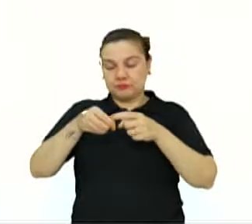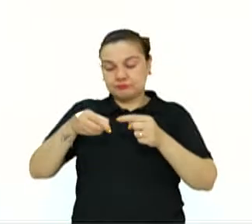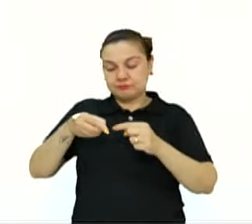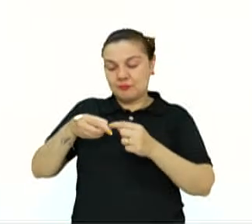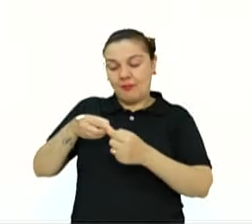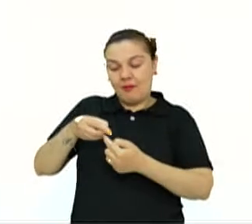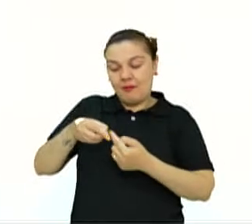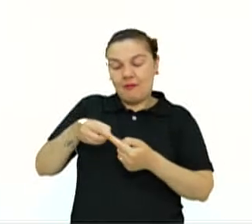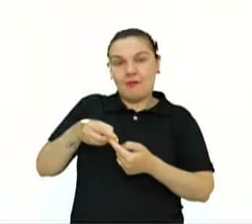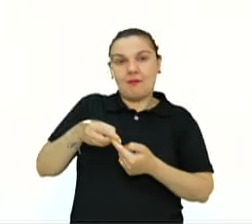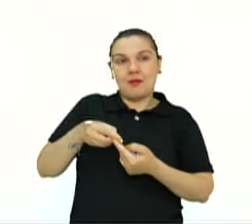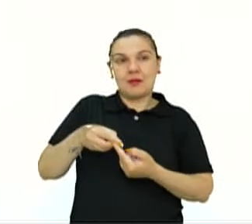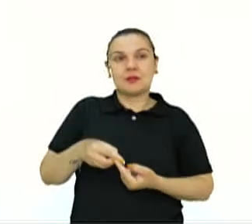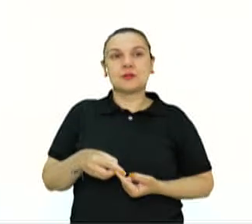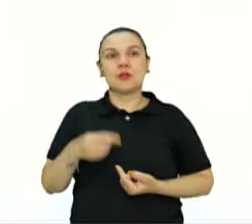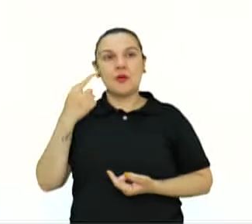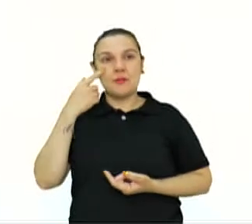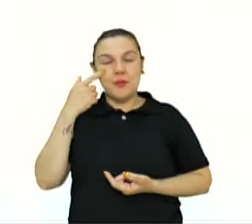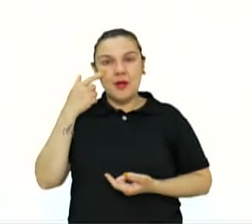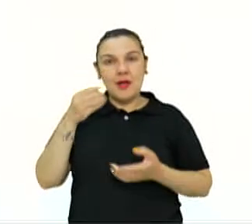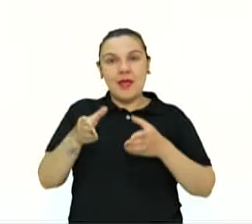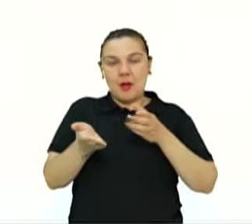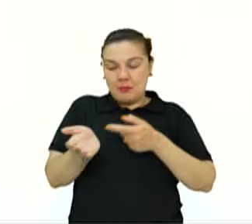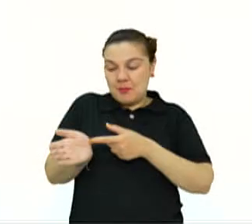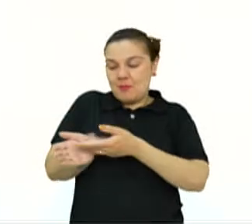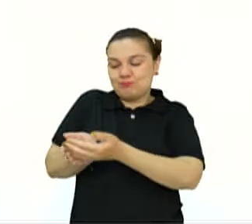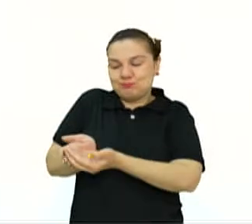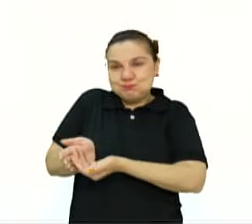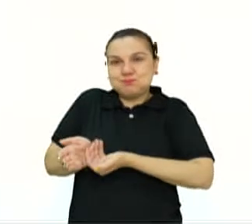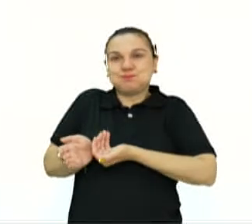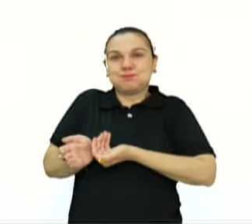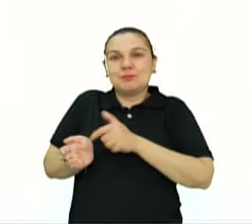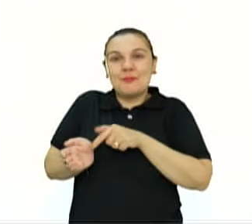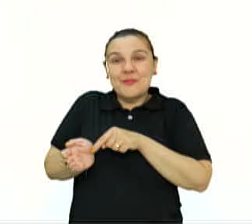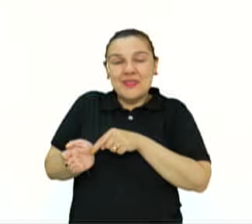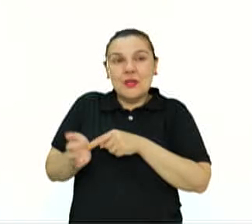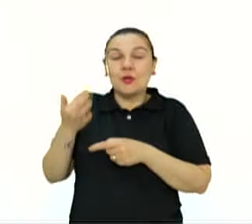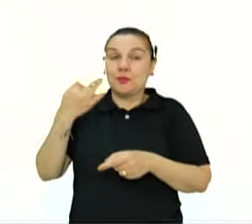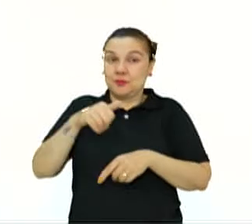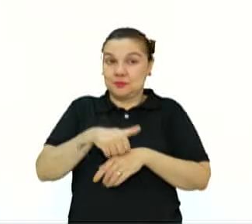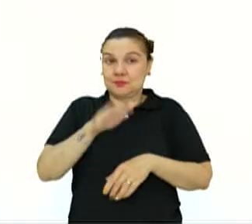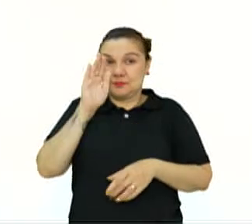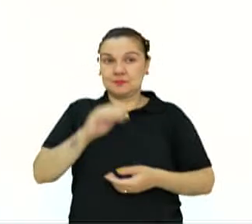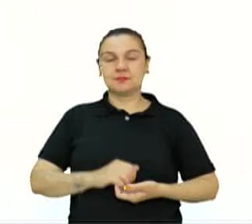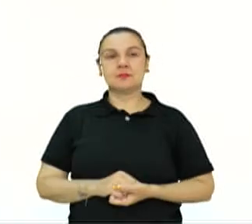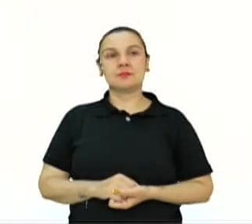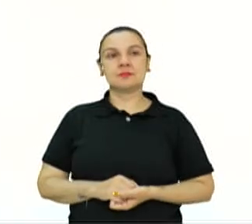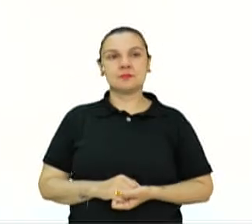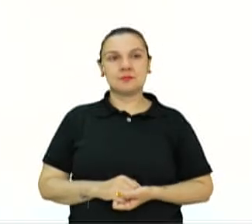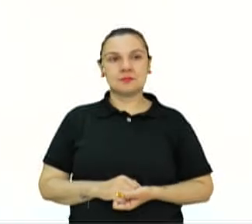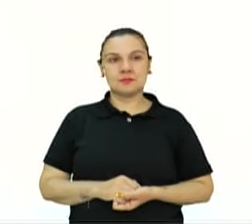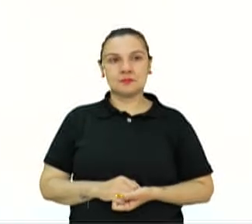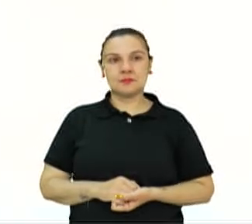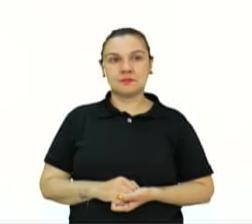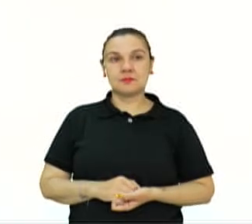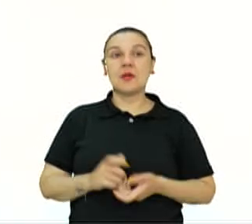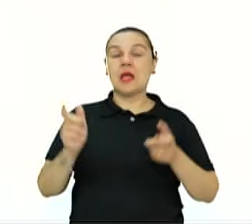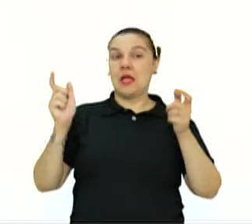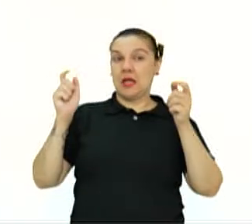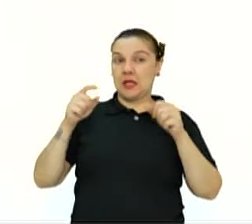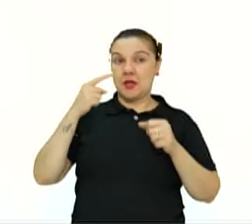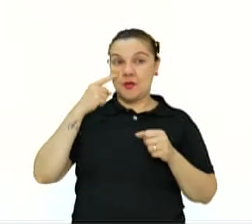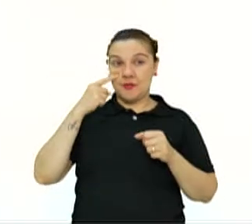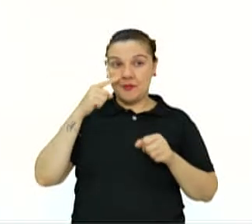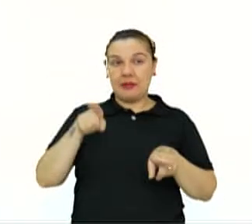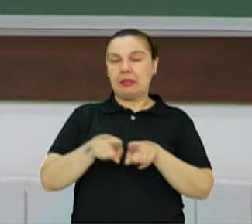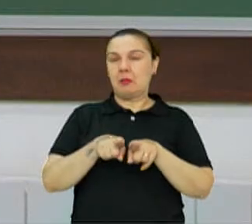pênis. Então, a gente consegue notar que são feridas mais profundas, né, por isso a dor, tá? Dá pra ver, né, que acaba formando